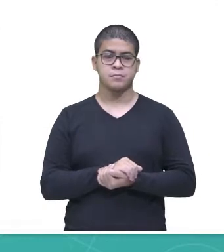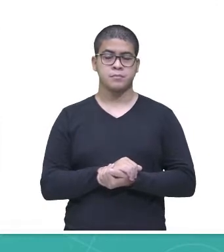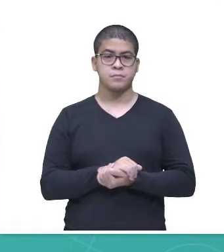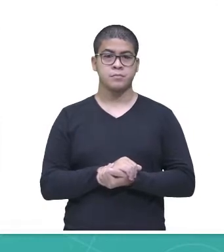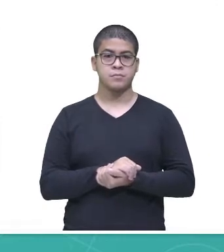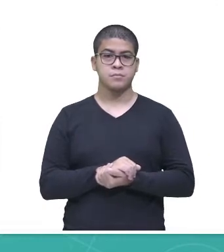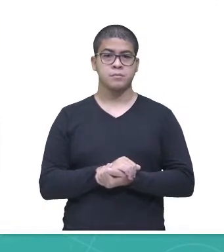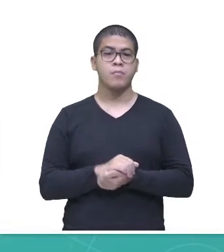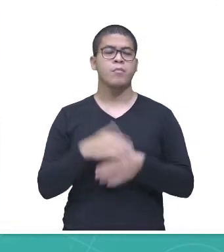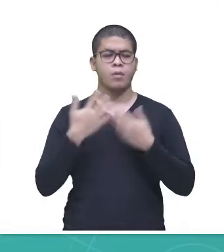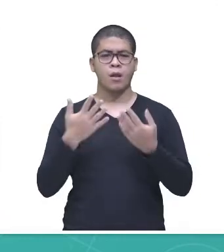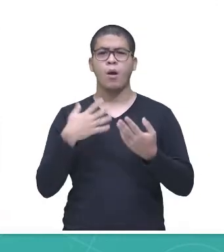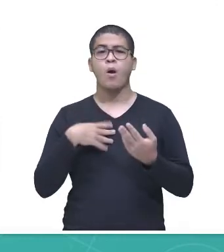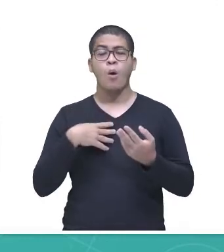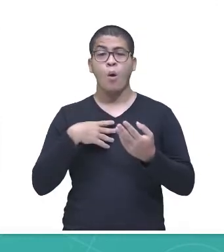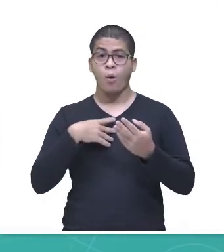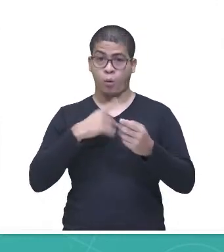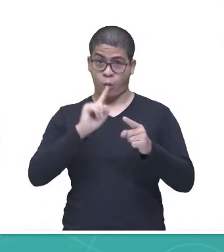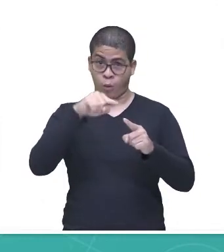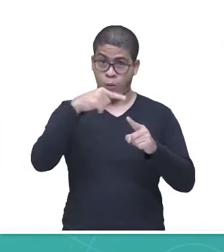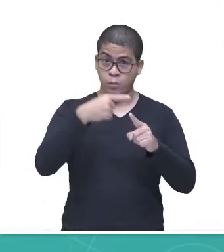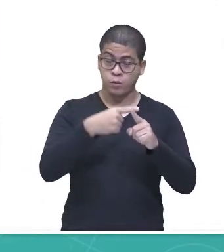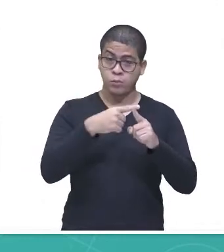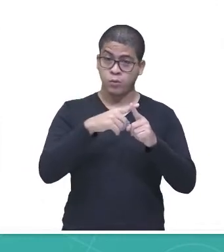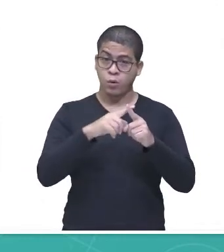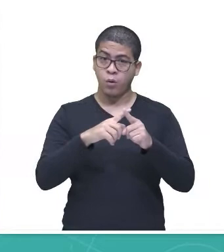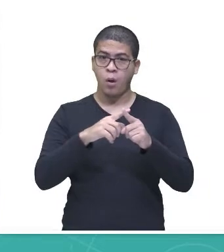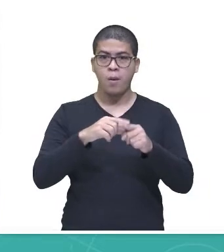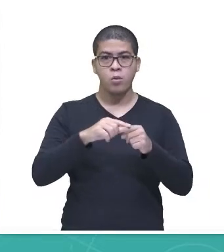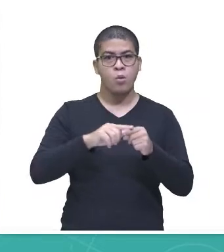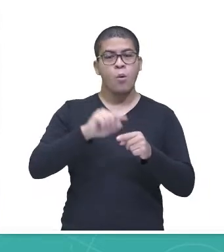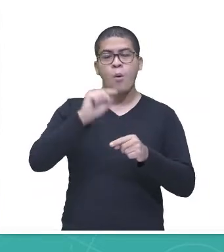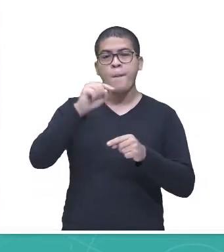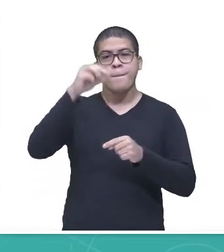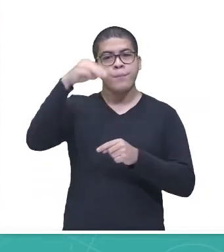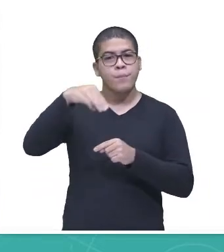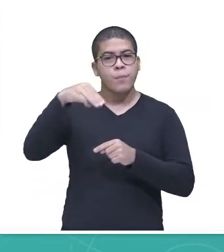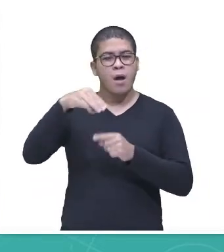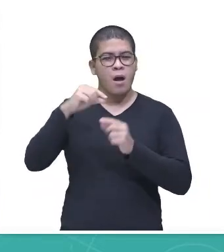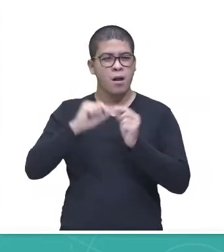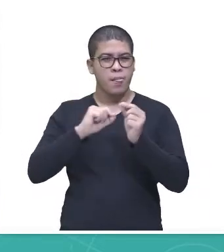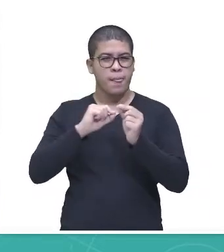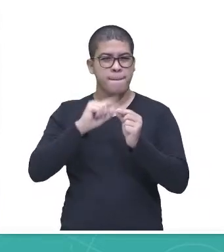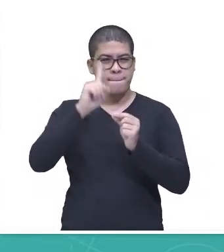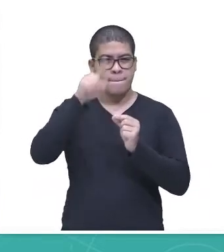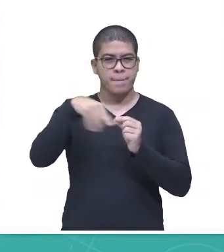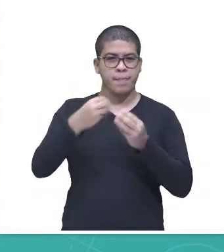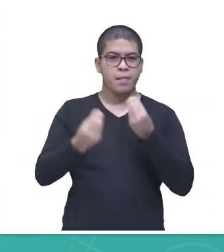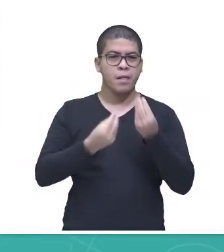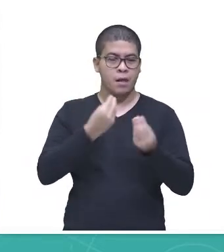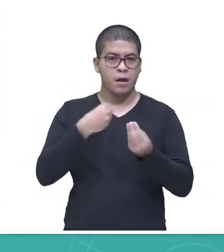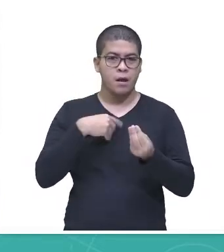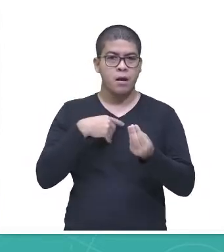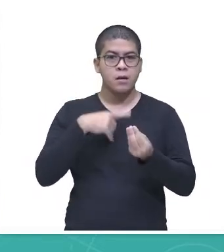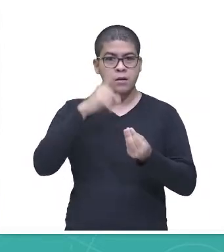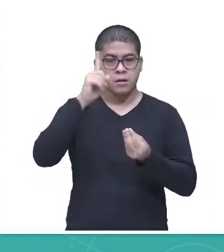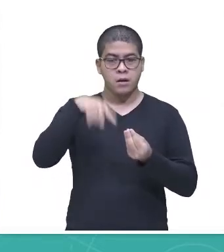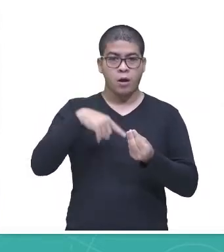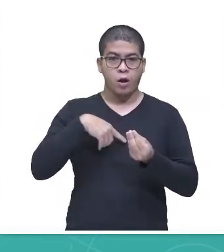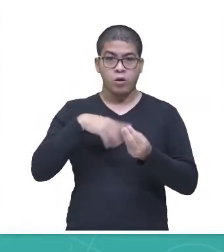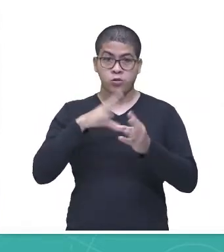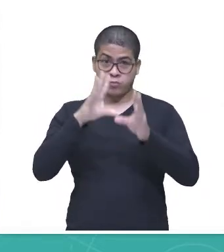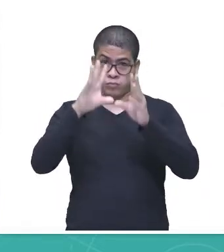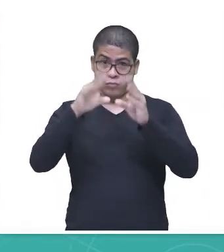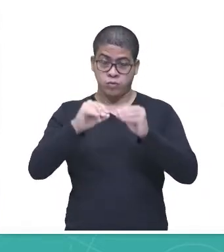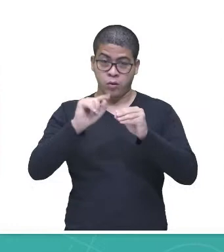Olha só, quando a soma dos minutos for igual a 60 minutos, zeramos a casa